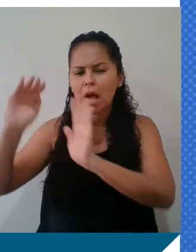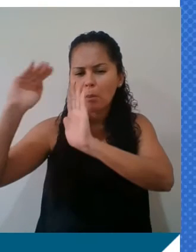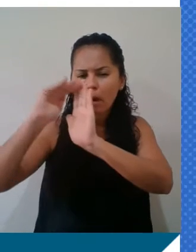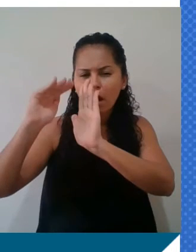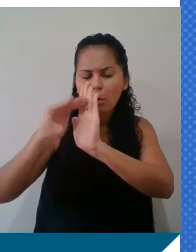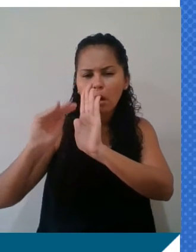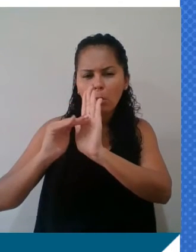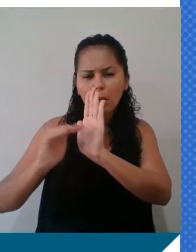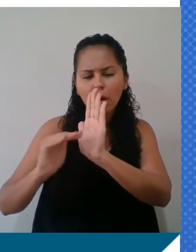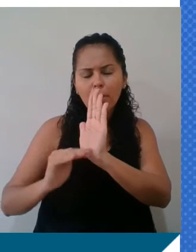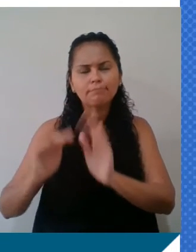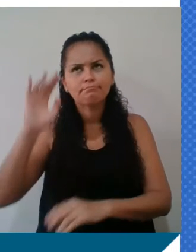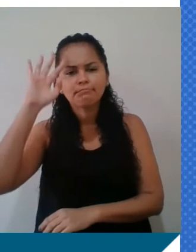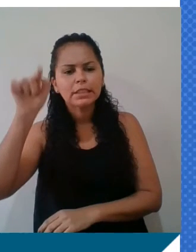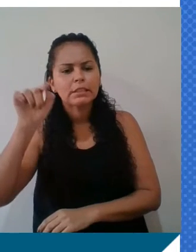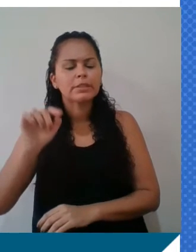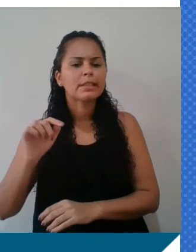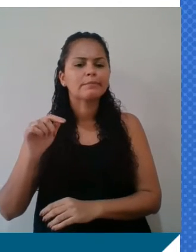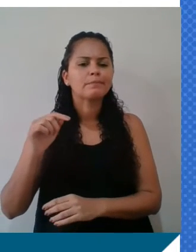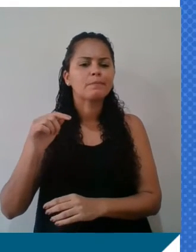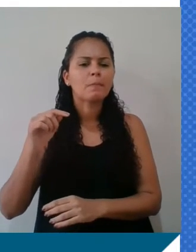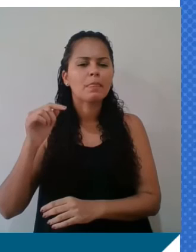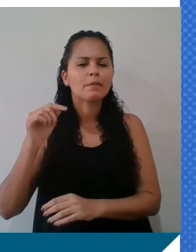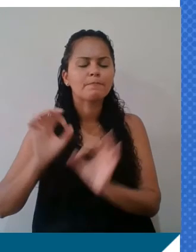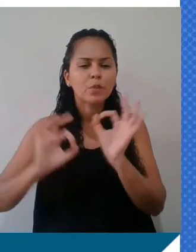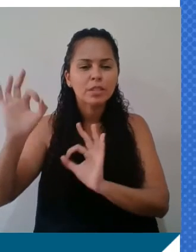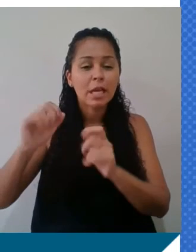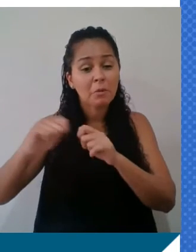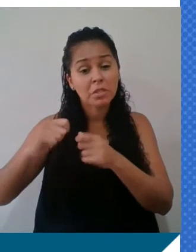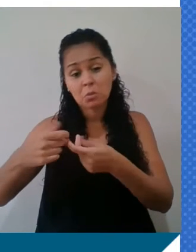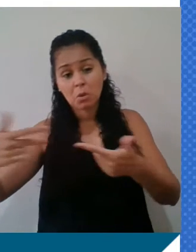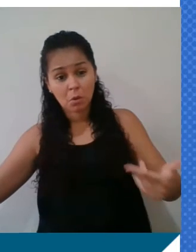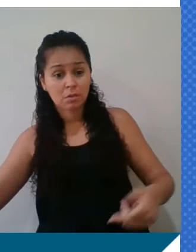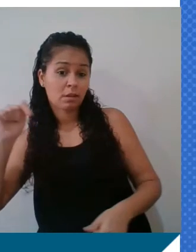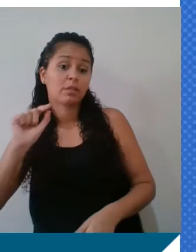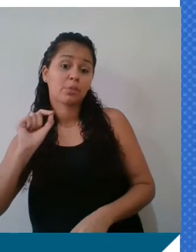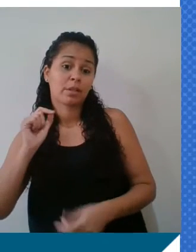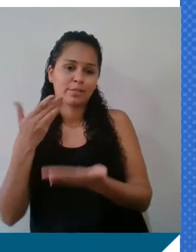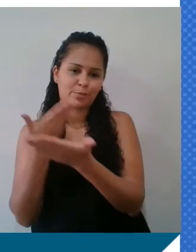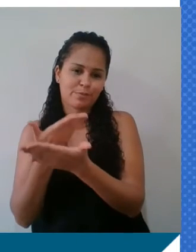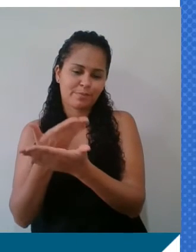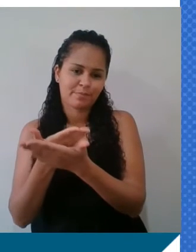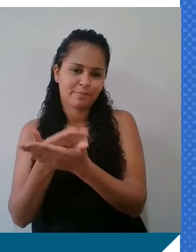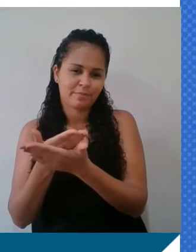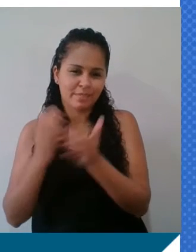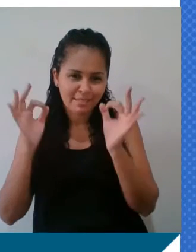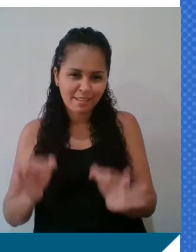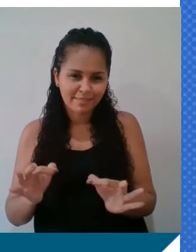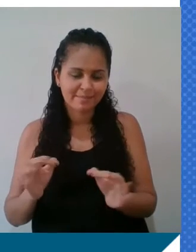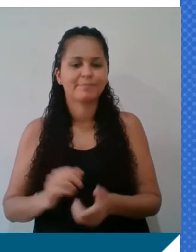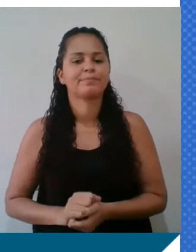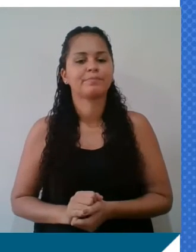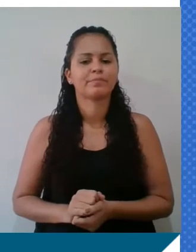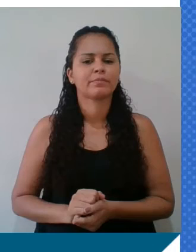um roteiro, ou seja, é como se você fosse se programar para fazer alguma coisa. No caso aqui é estudar,